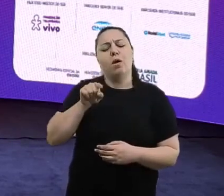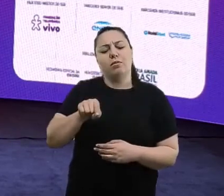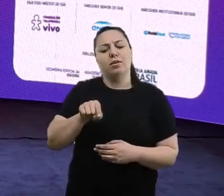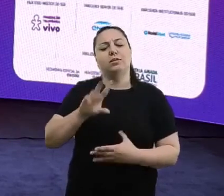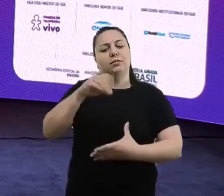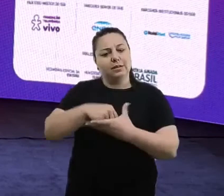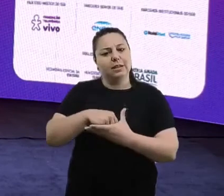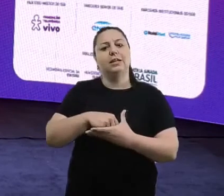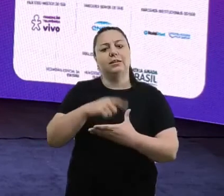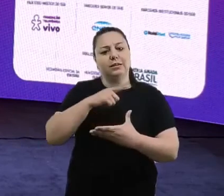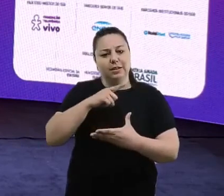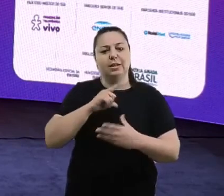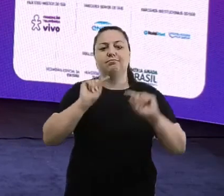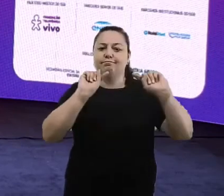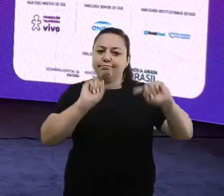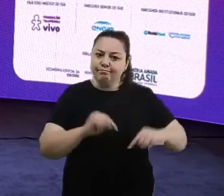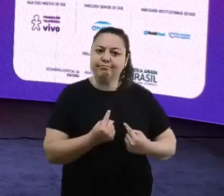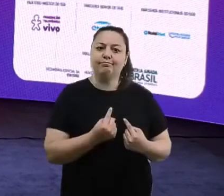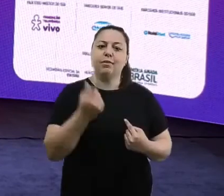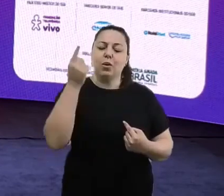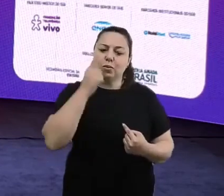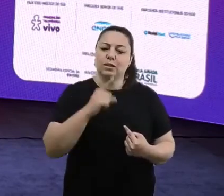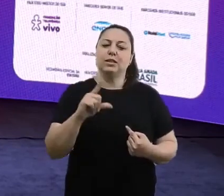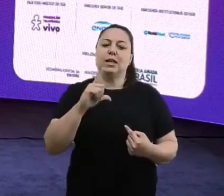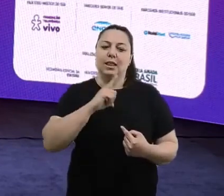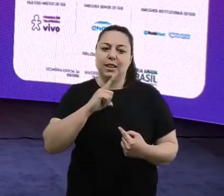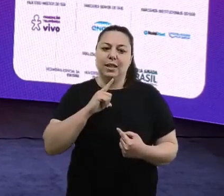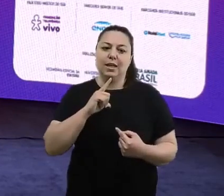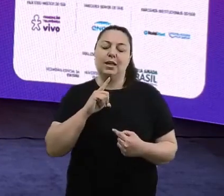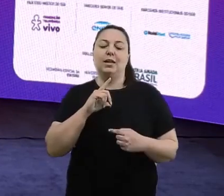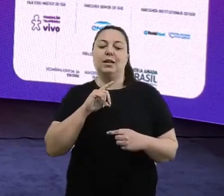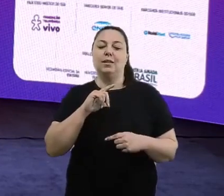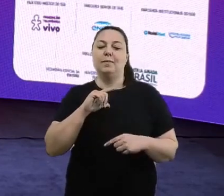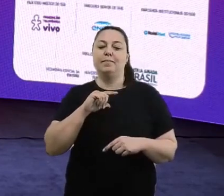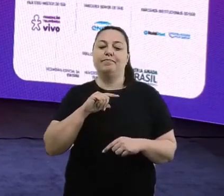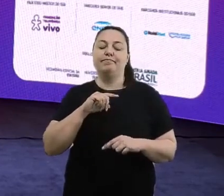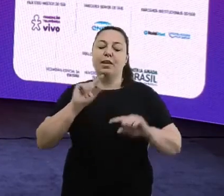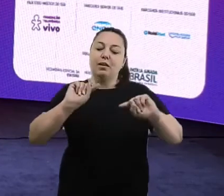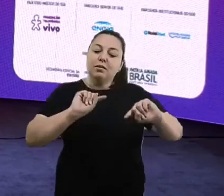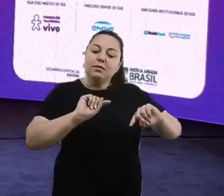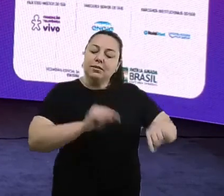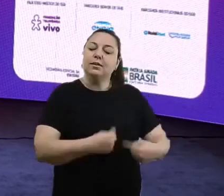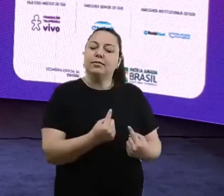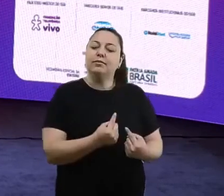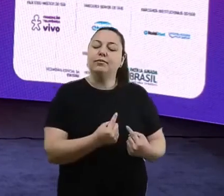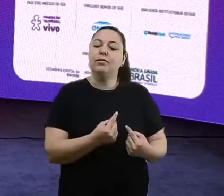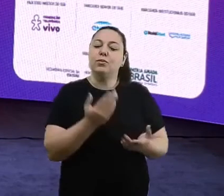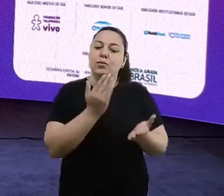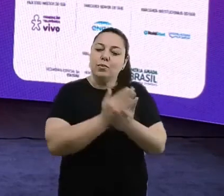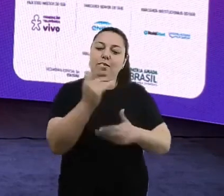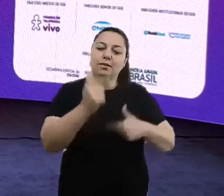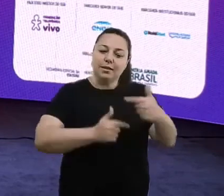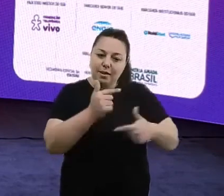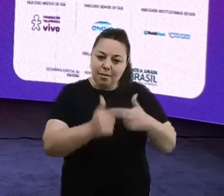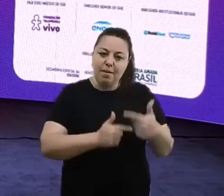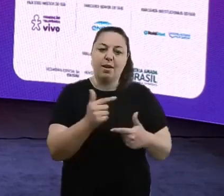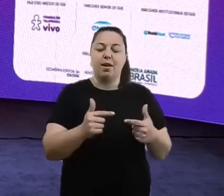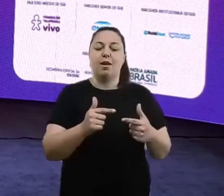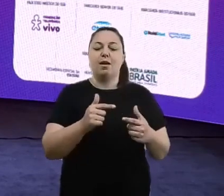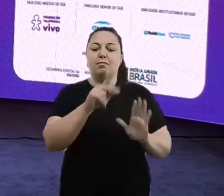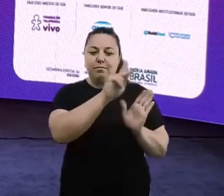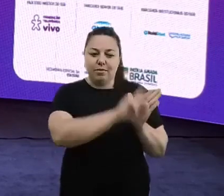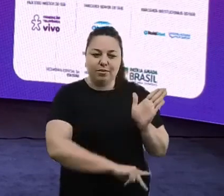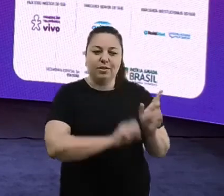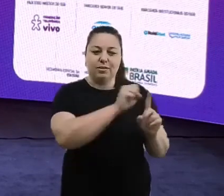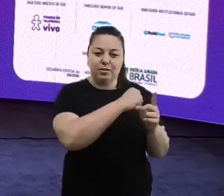fazer essa consultoria Data for Good também, né? Que é aquele desafio de quando a gente vai trabalhar com a organização, um projeto social, de